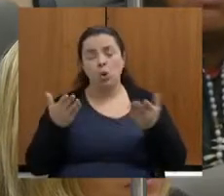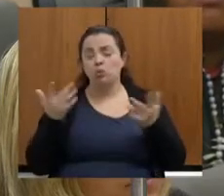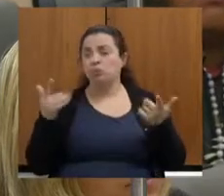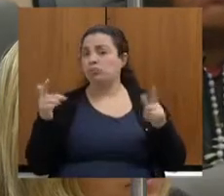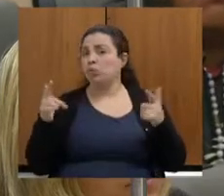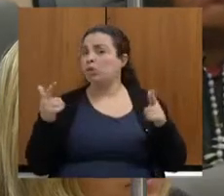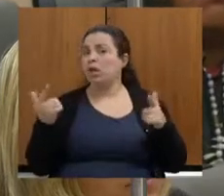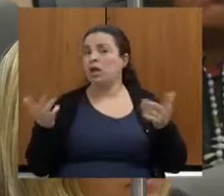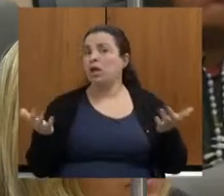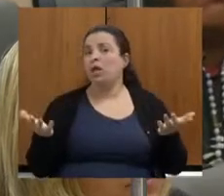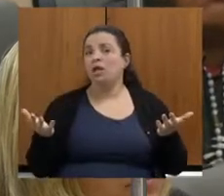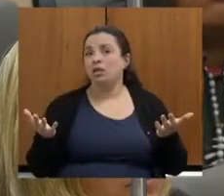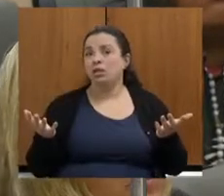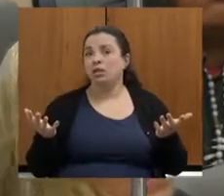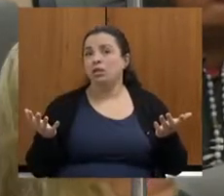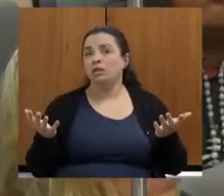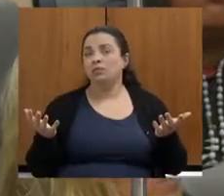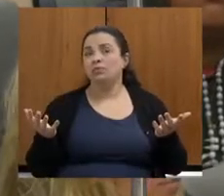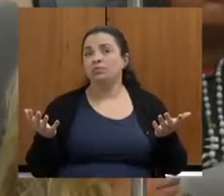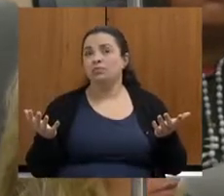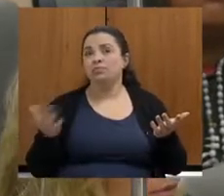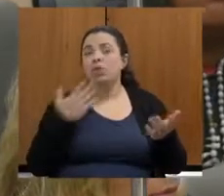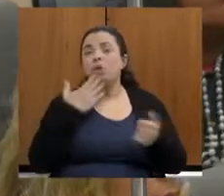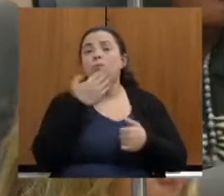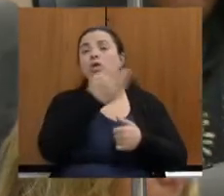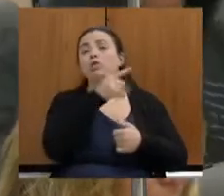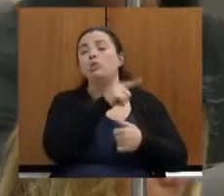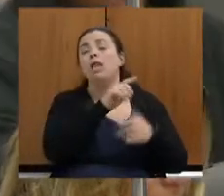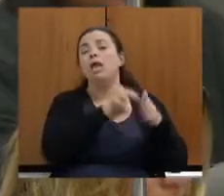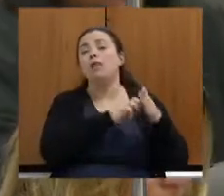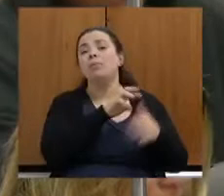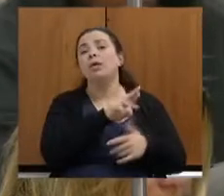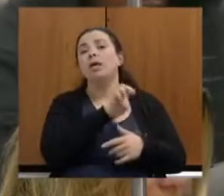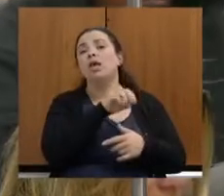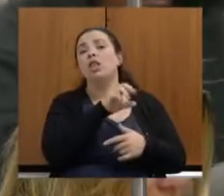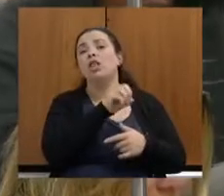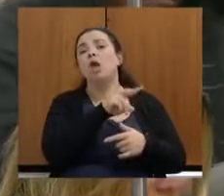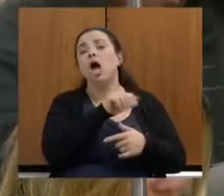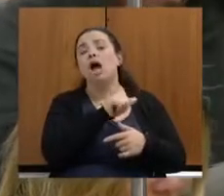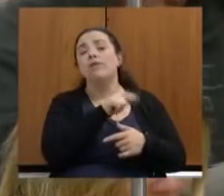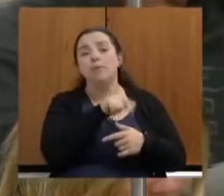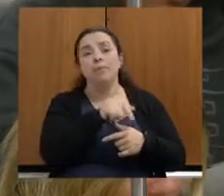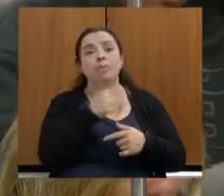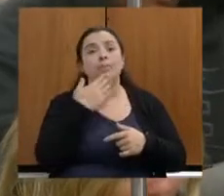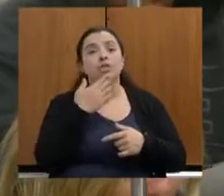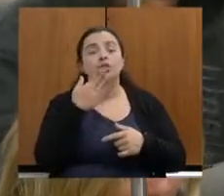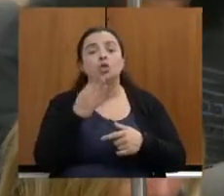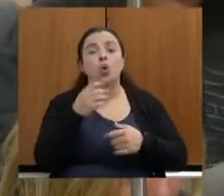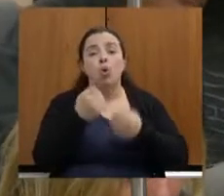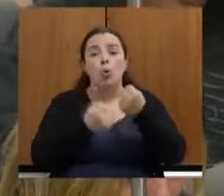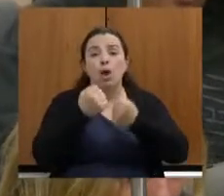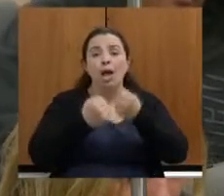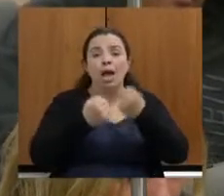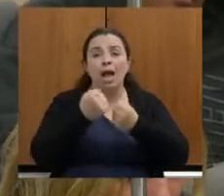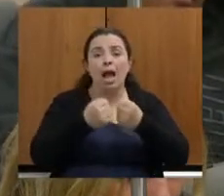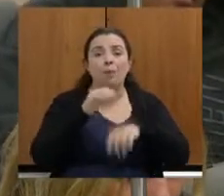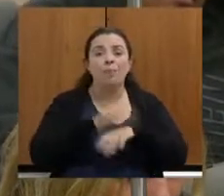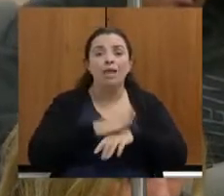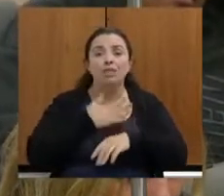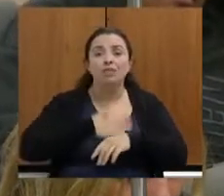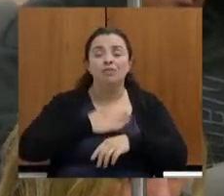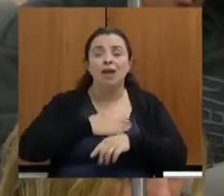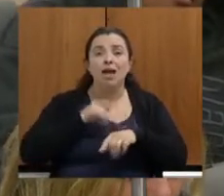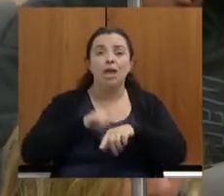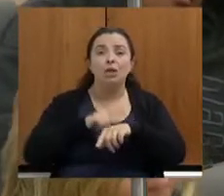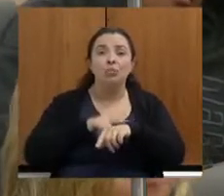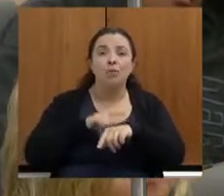né pedir para renova diminuir a velocidade dos carros no momento que nossas crianças estão indo para